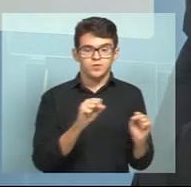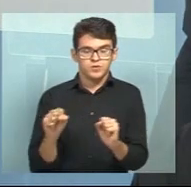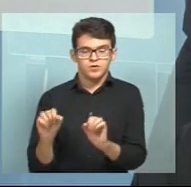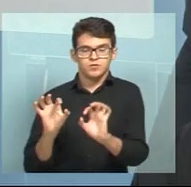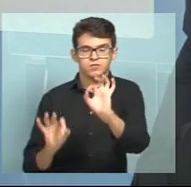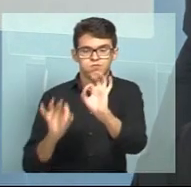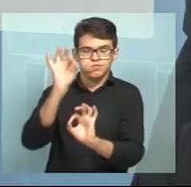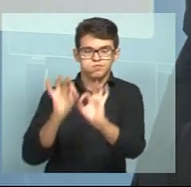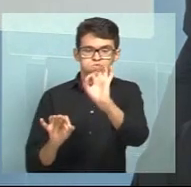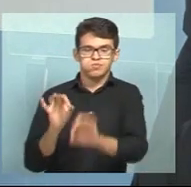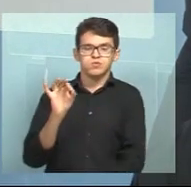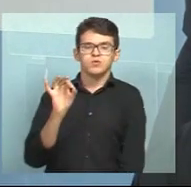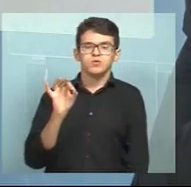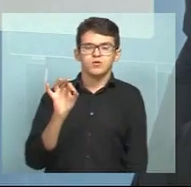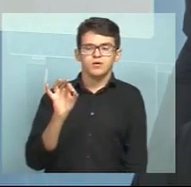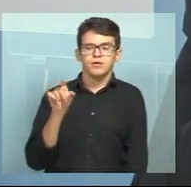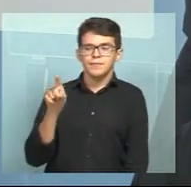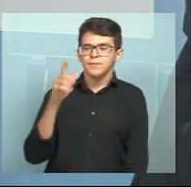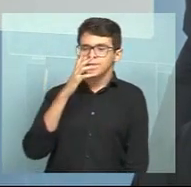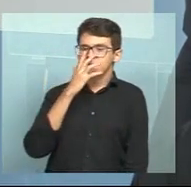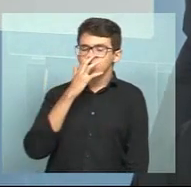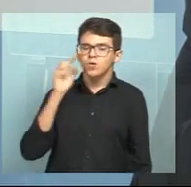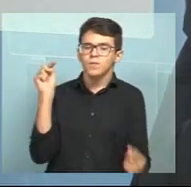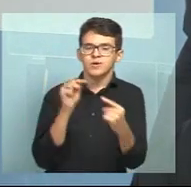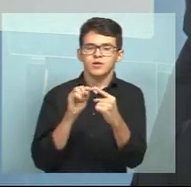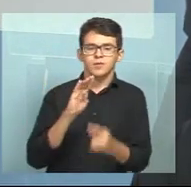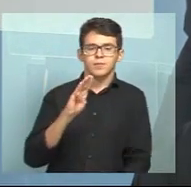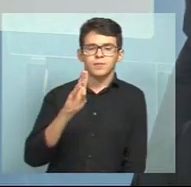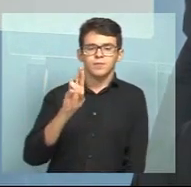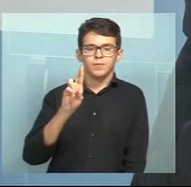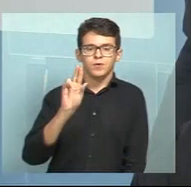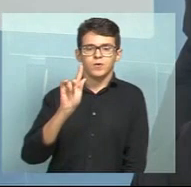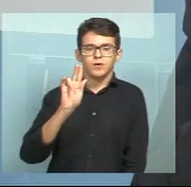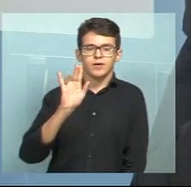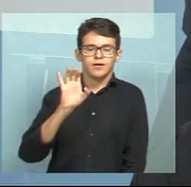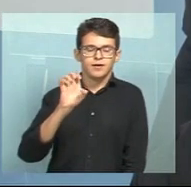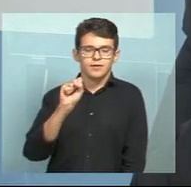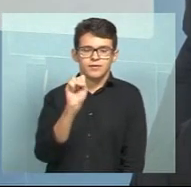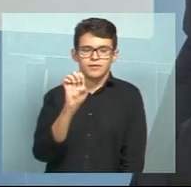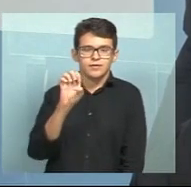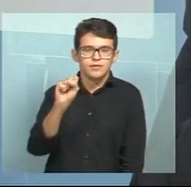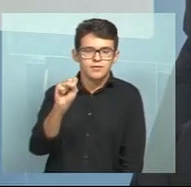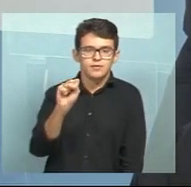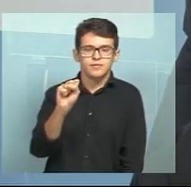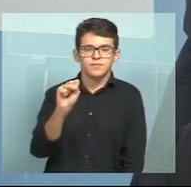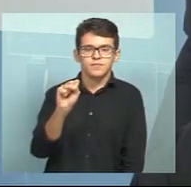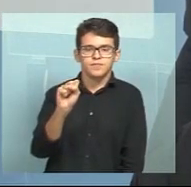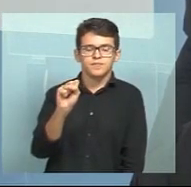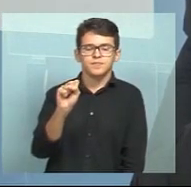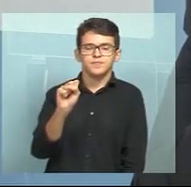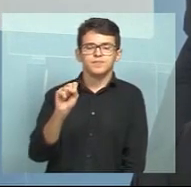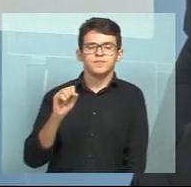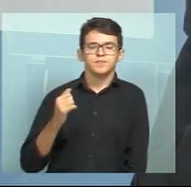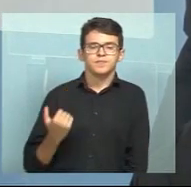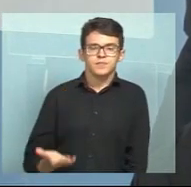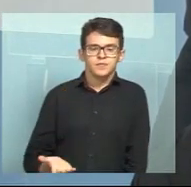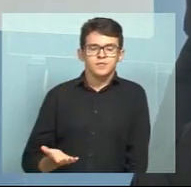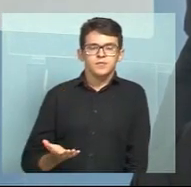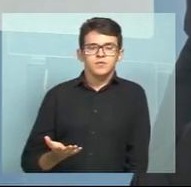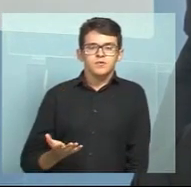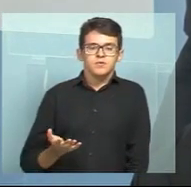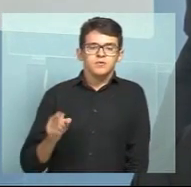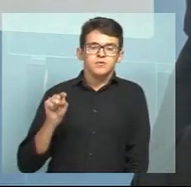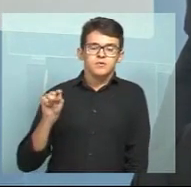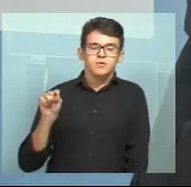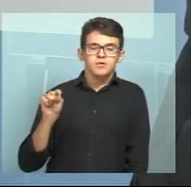prova de que eles são burgueses. Eles foram didáticos de nos explicar... Como o Poder Judiciário